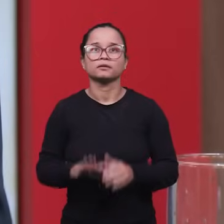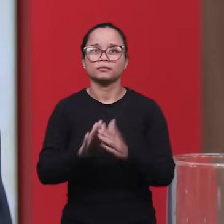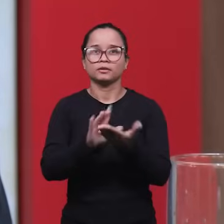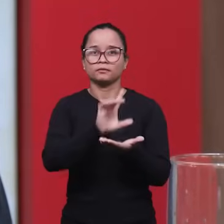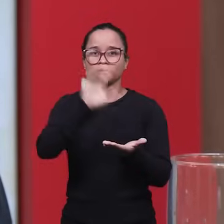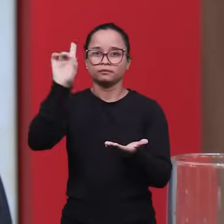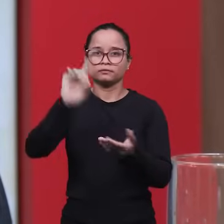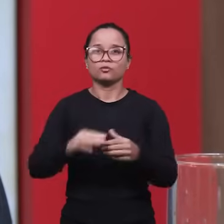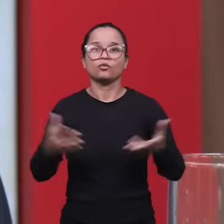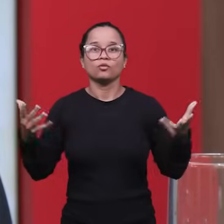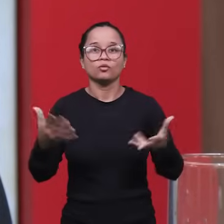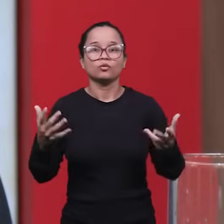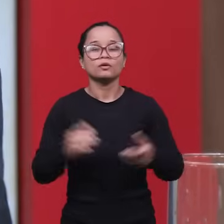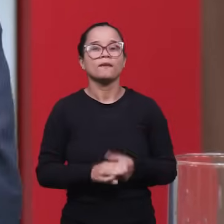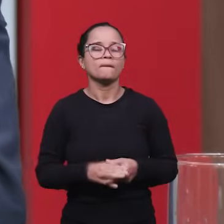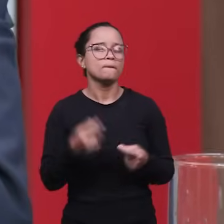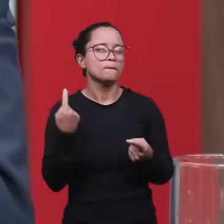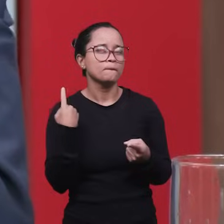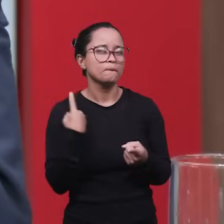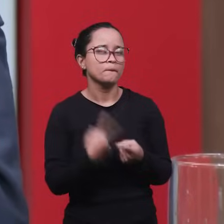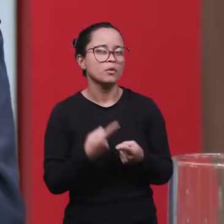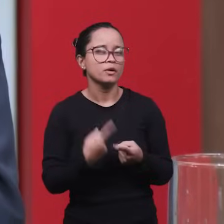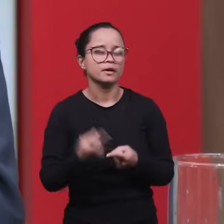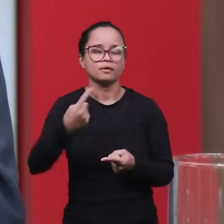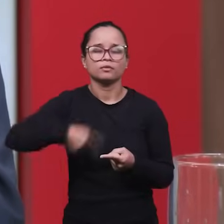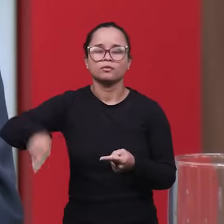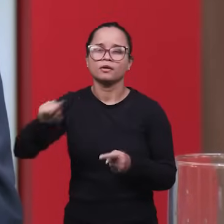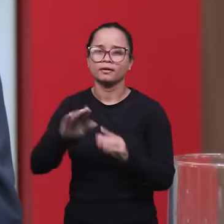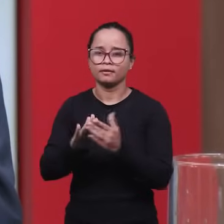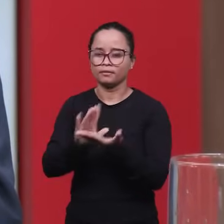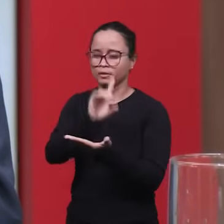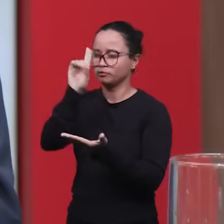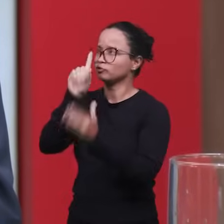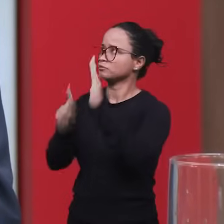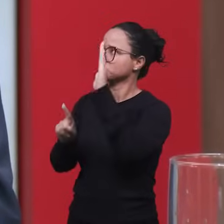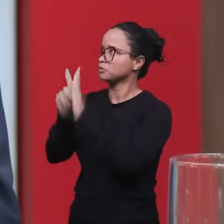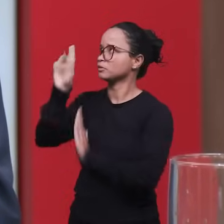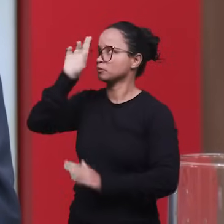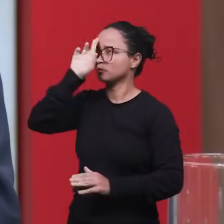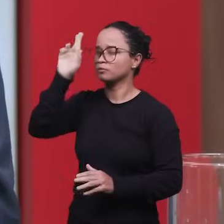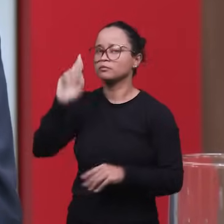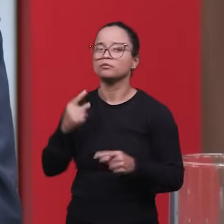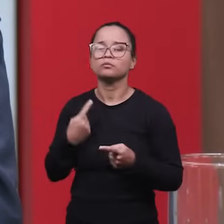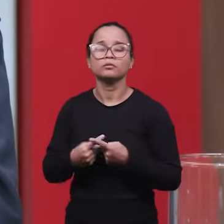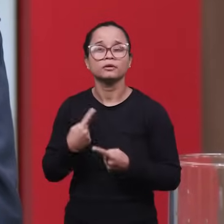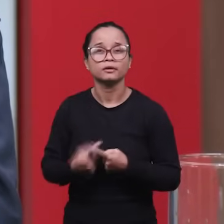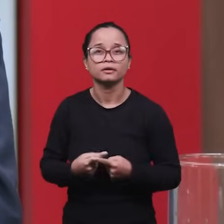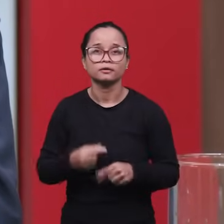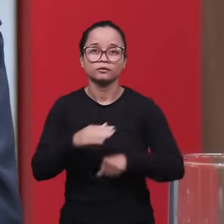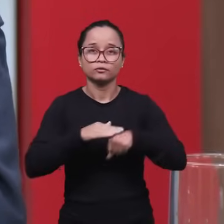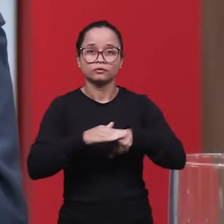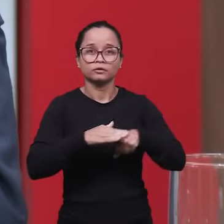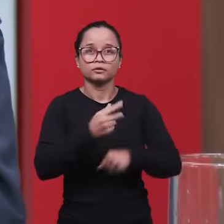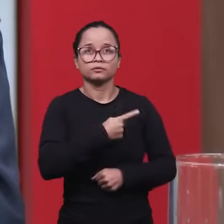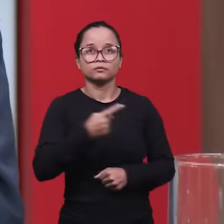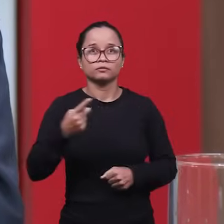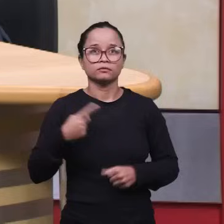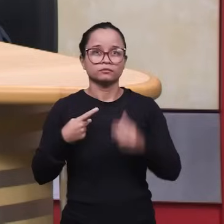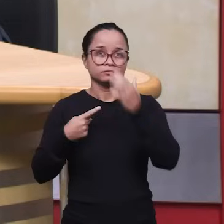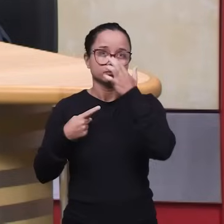vamos falar sobre por que nós consultamos a palavra. Vamos começar isso aqui com o